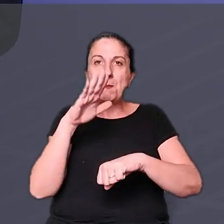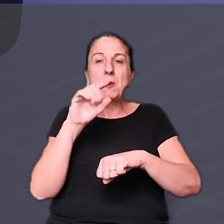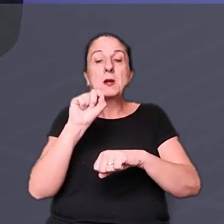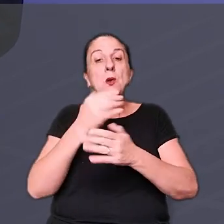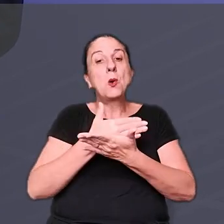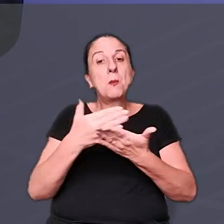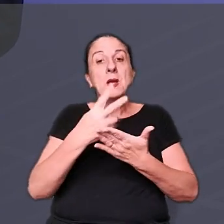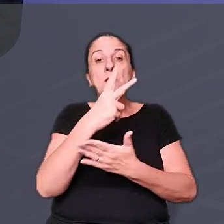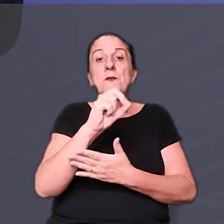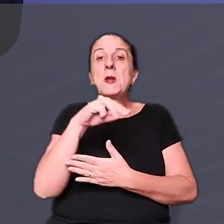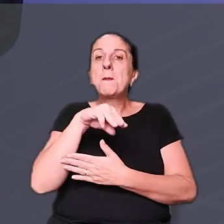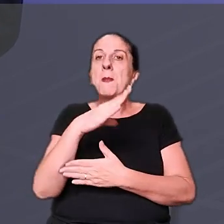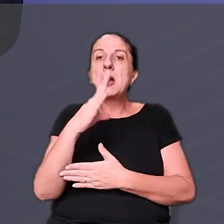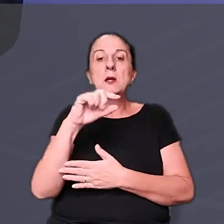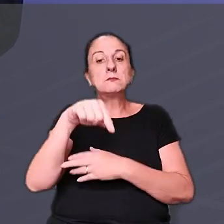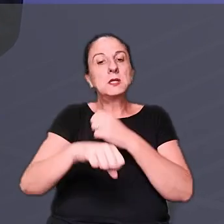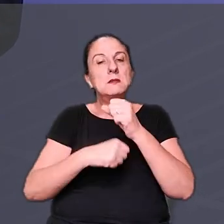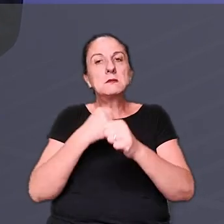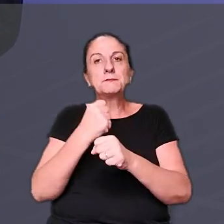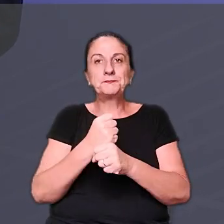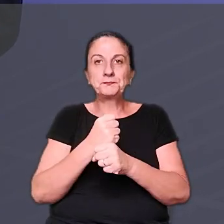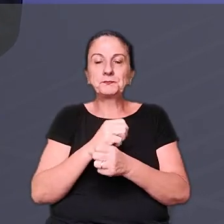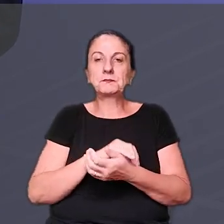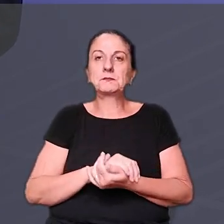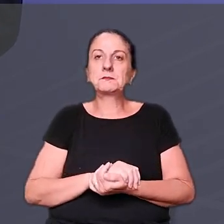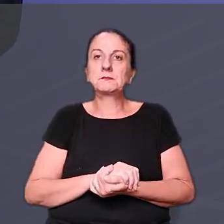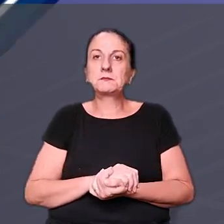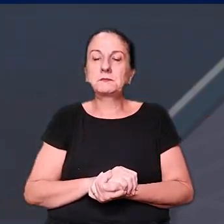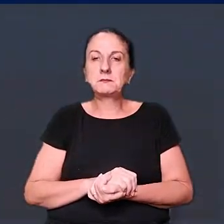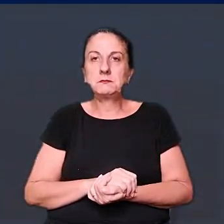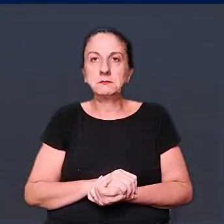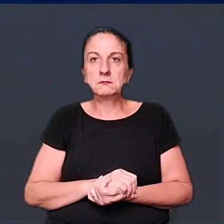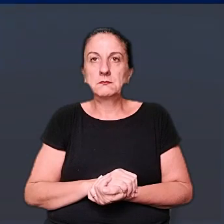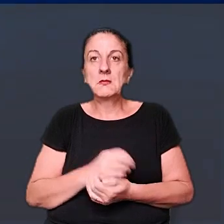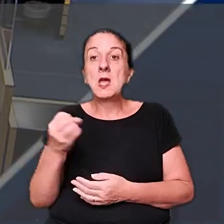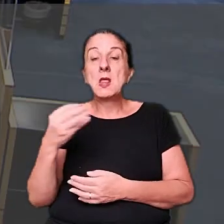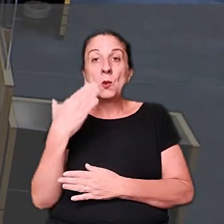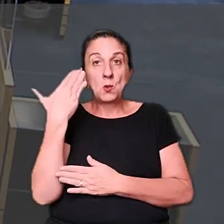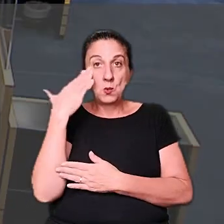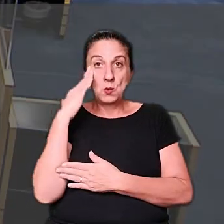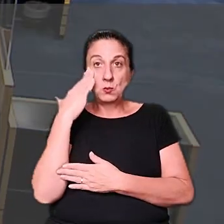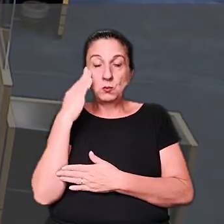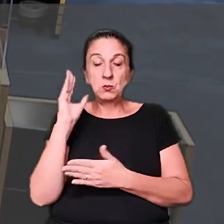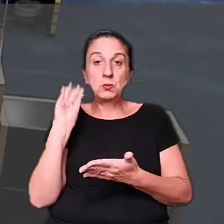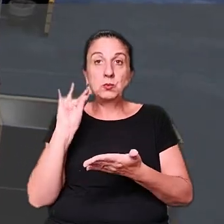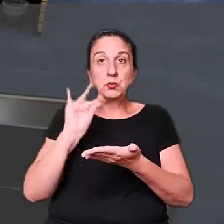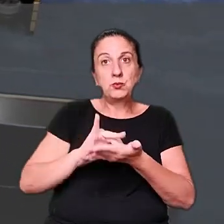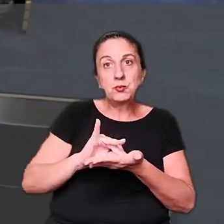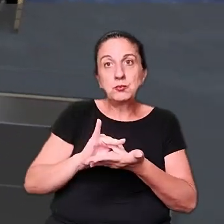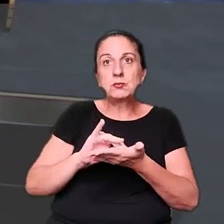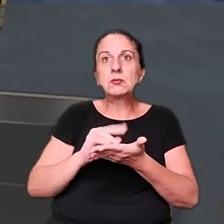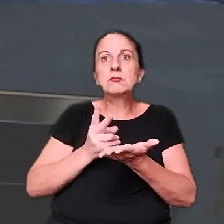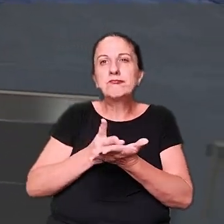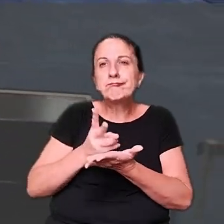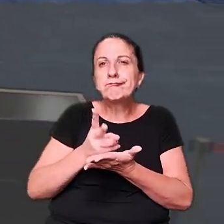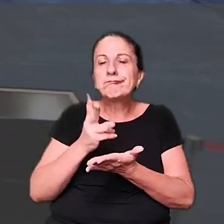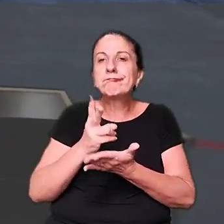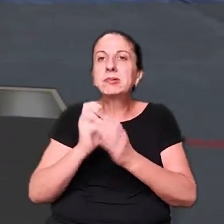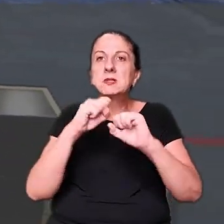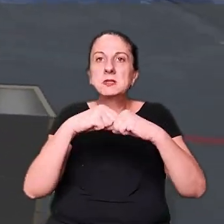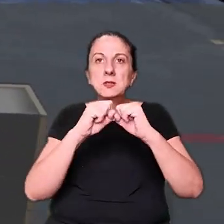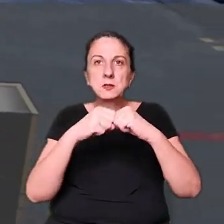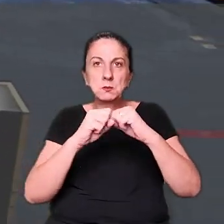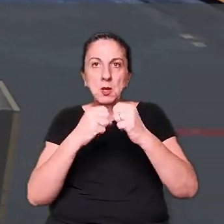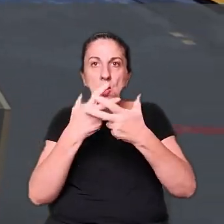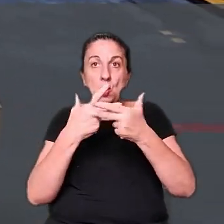extras prestadas a partir de 20 de março deste ano. O novo entendimento foi fixado seguindo a